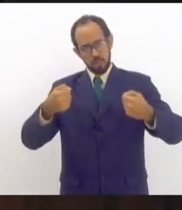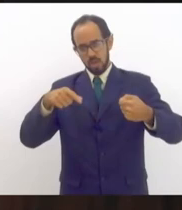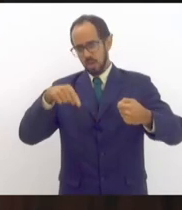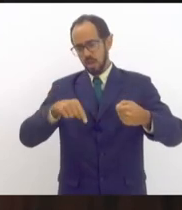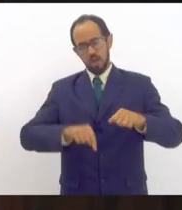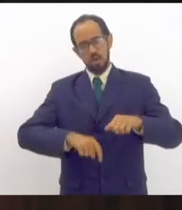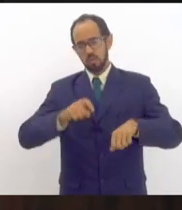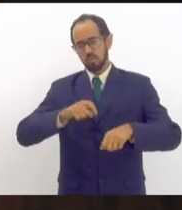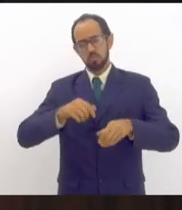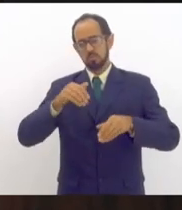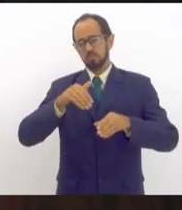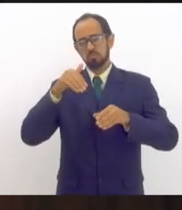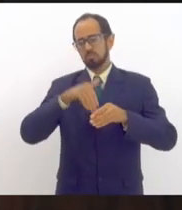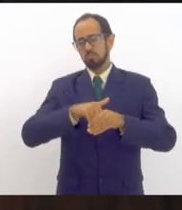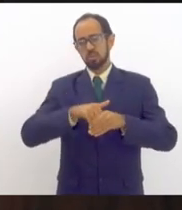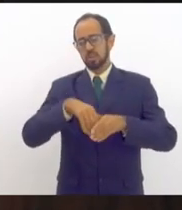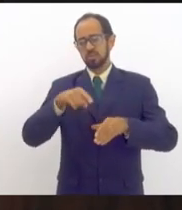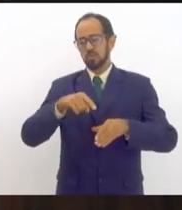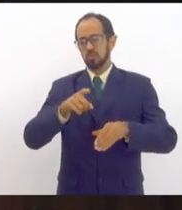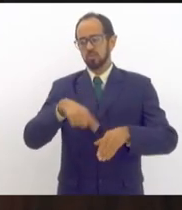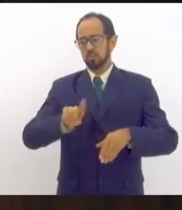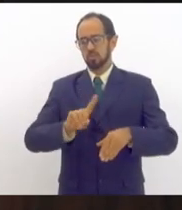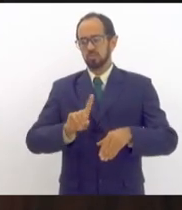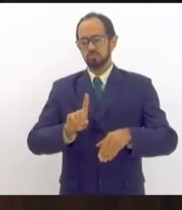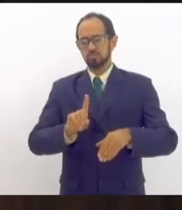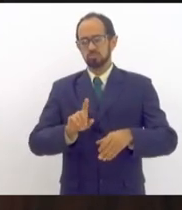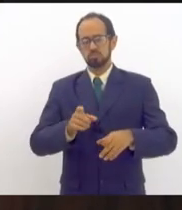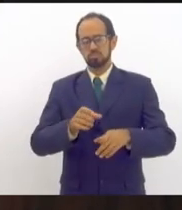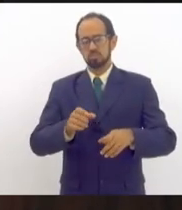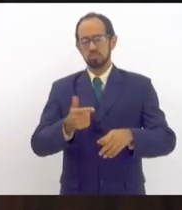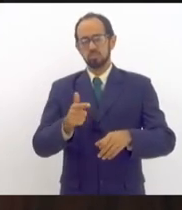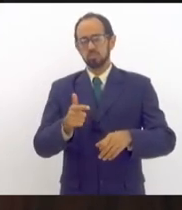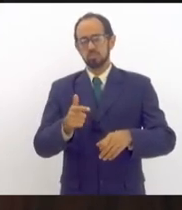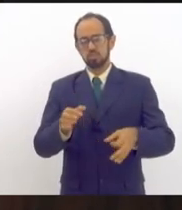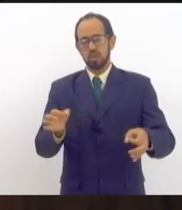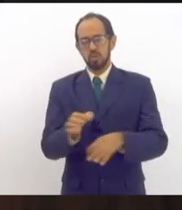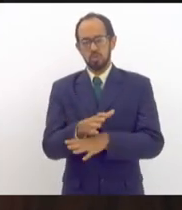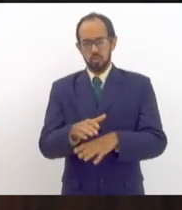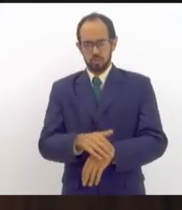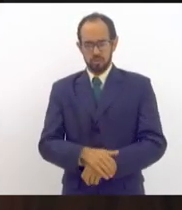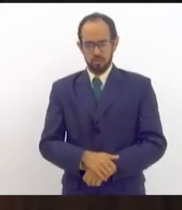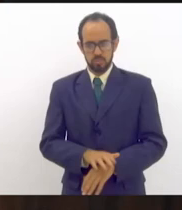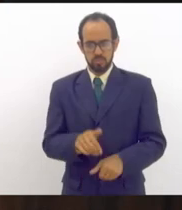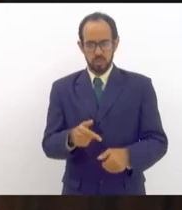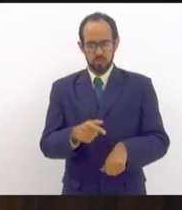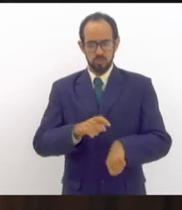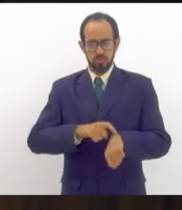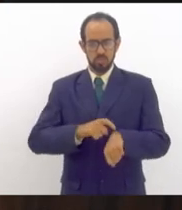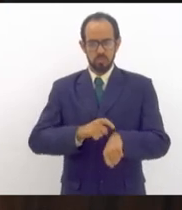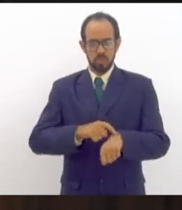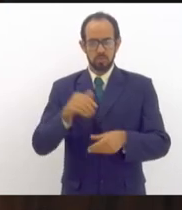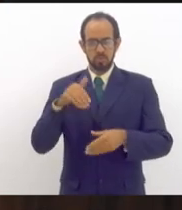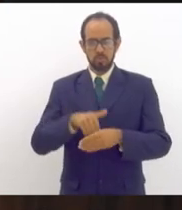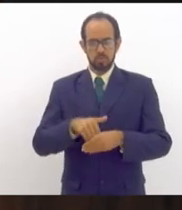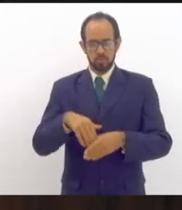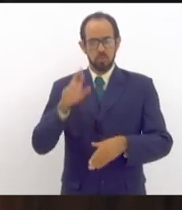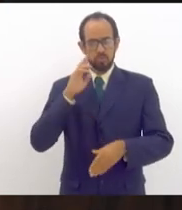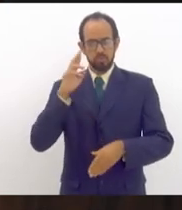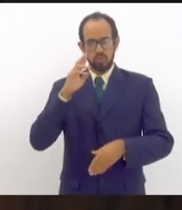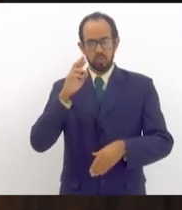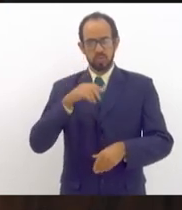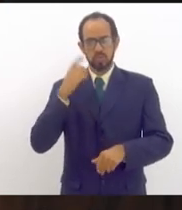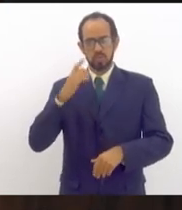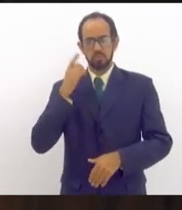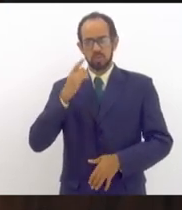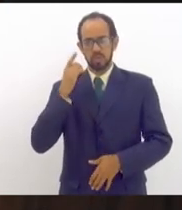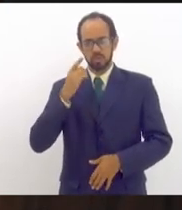não tinha sido concluído estamos em processo de votação senhores senhores e senhoras deputadas por favor Se tiver